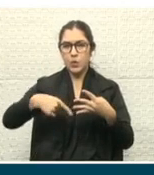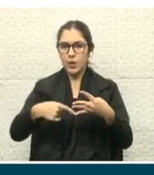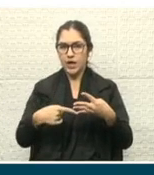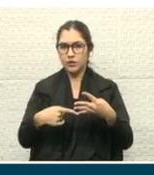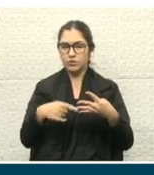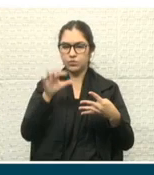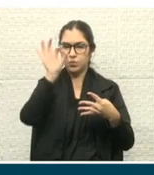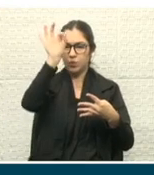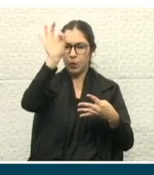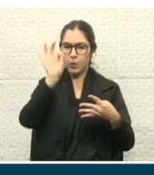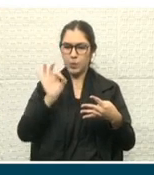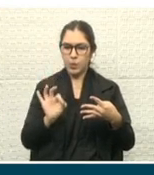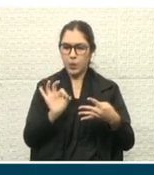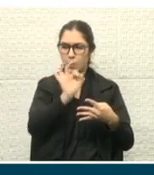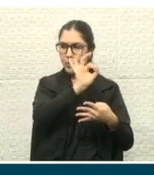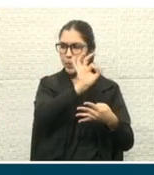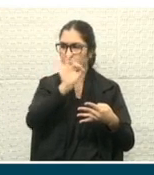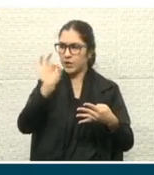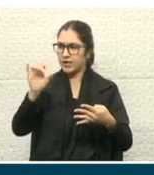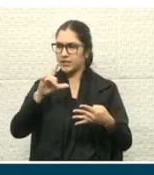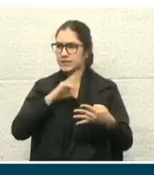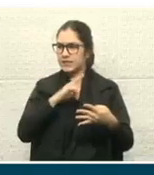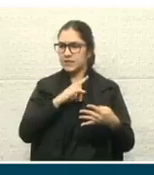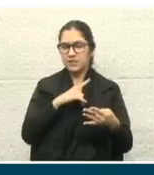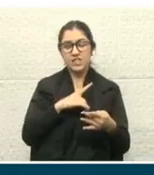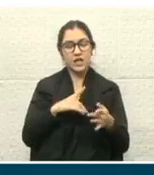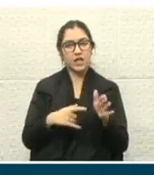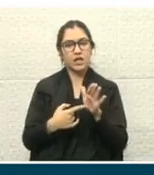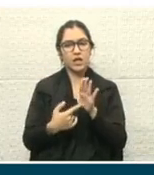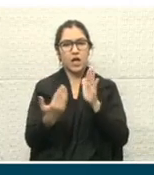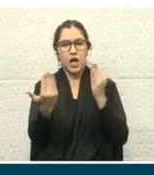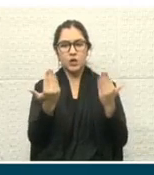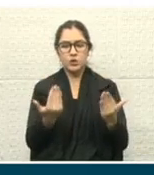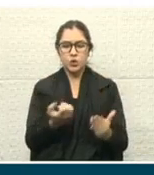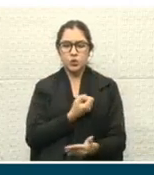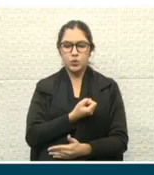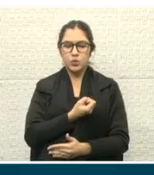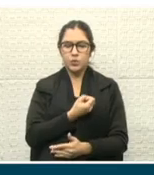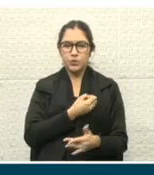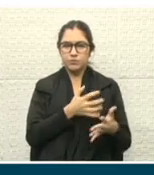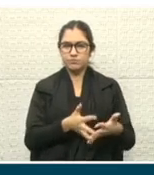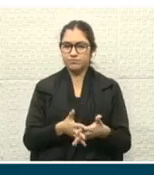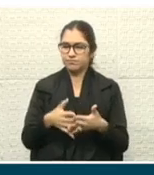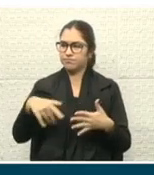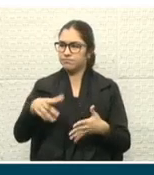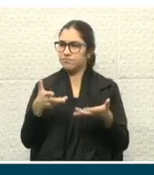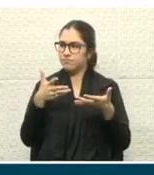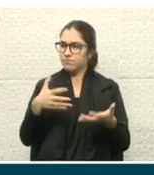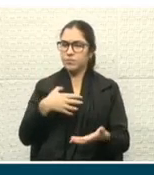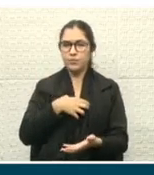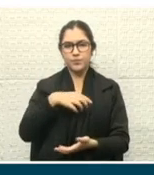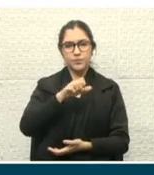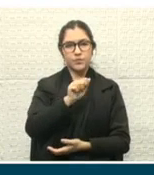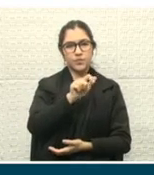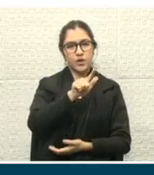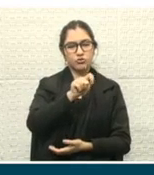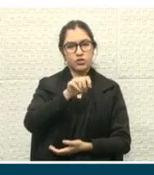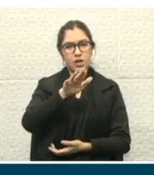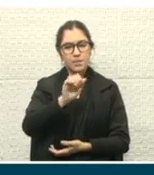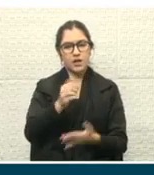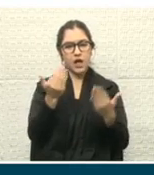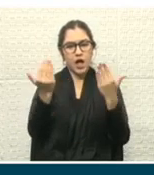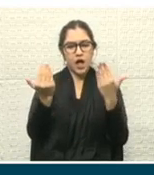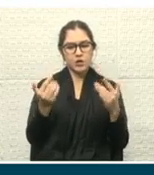são afixos associados a números complexos. Nós queremos a forma algébrica associada